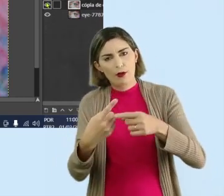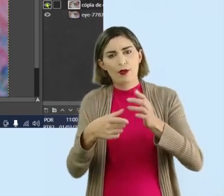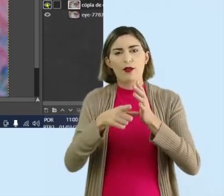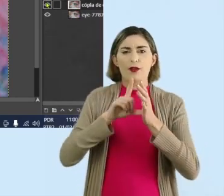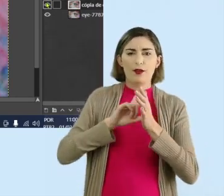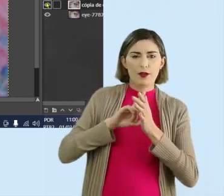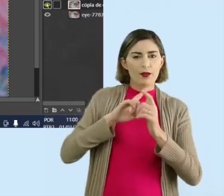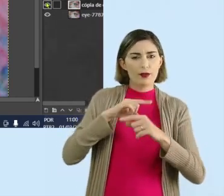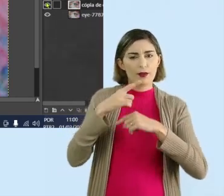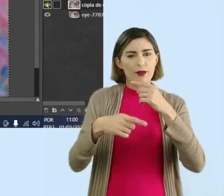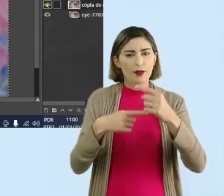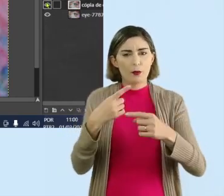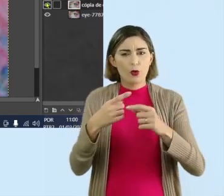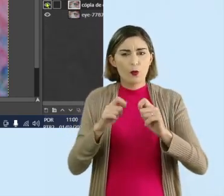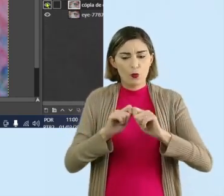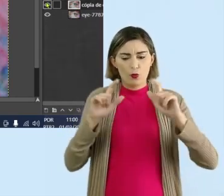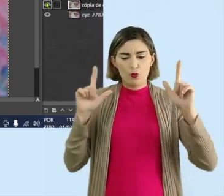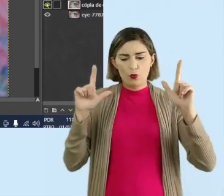depois, um verde esmeralda.